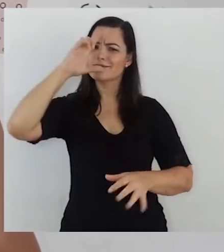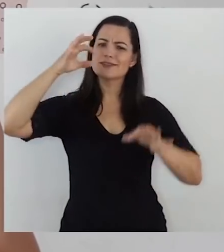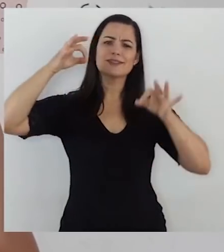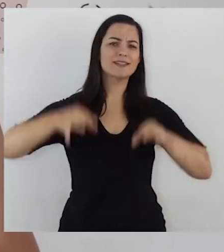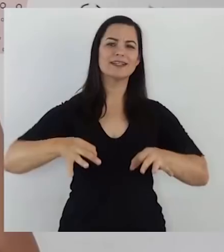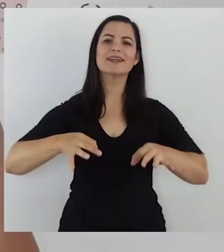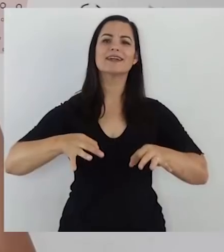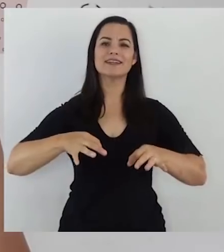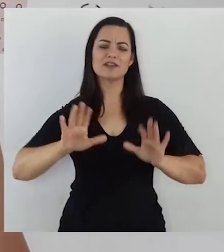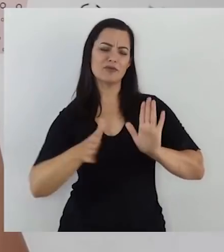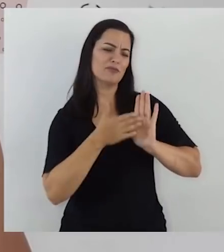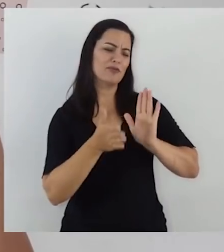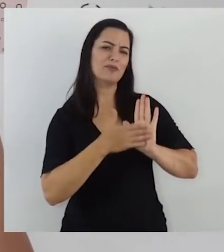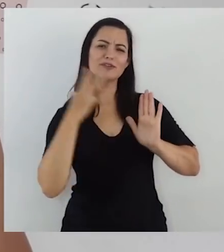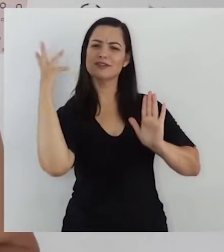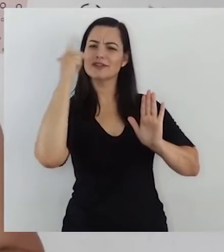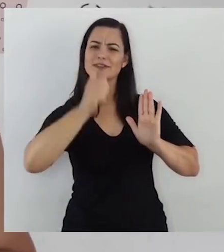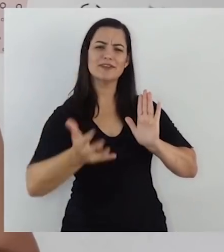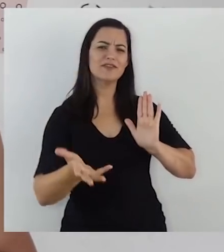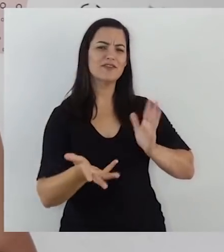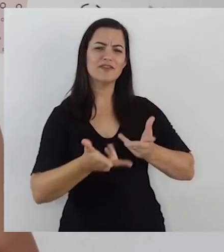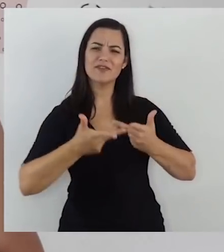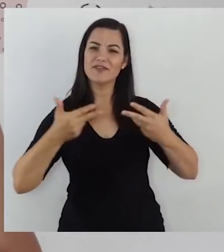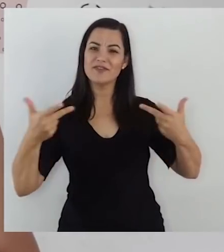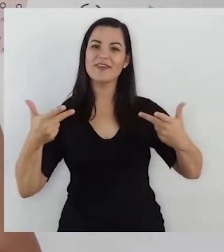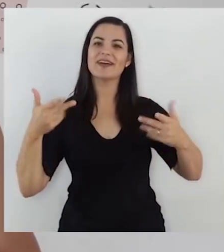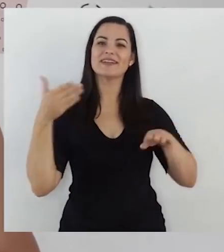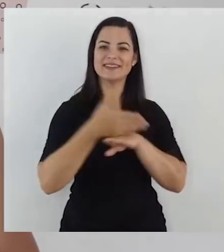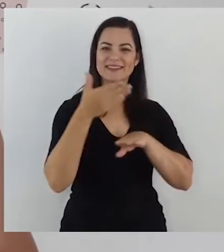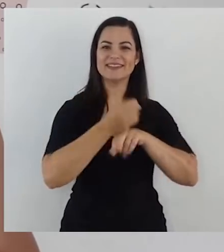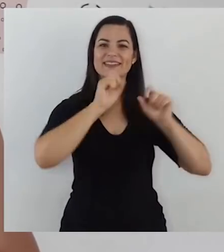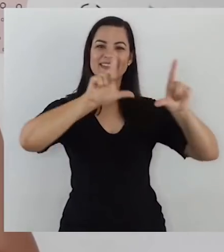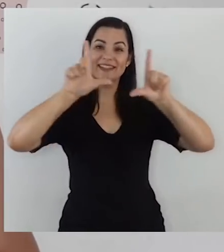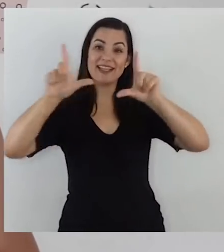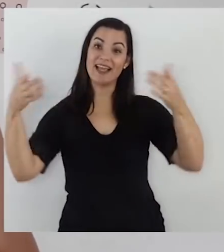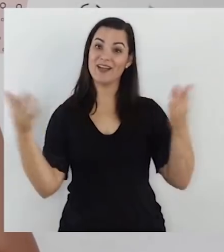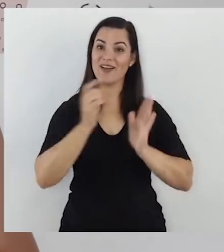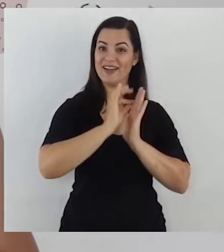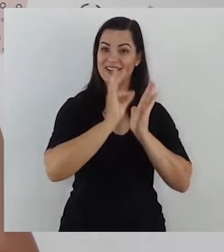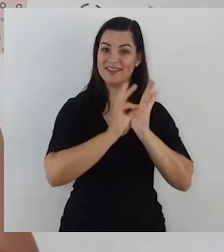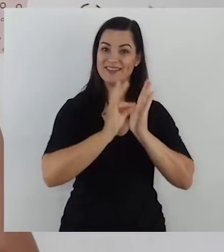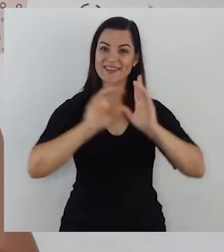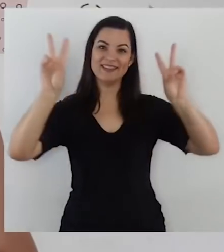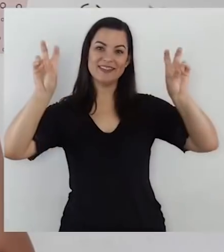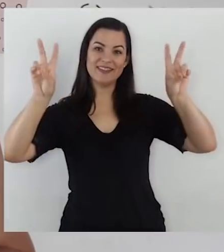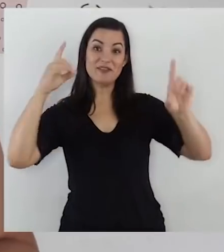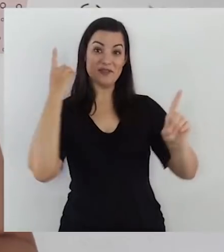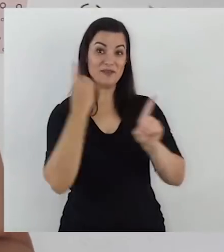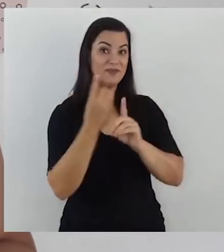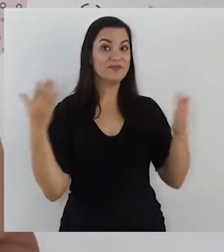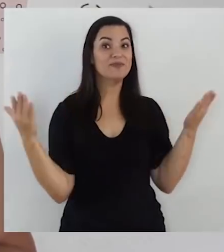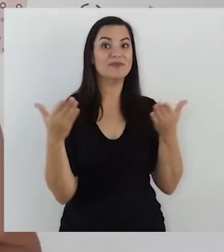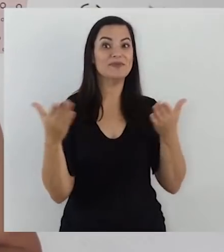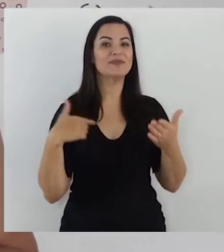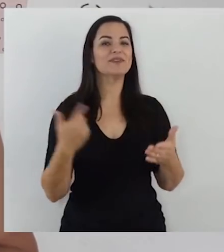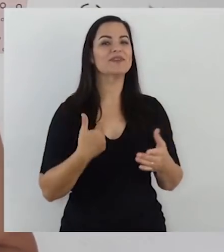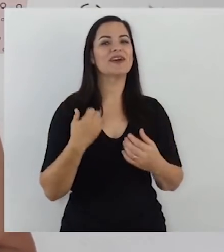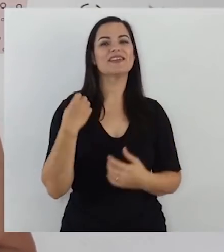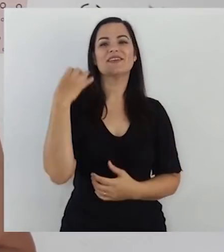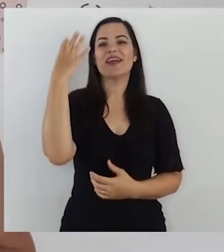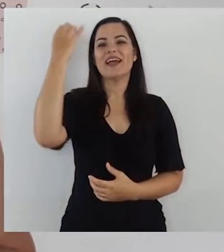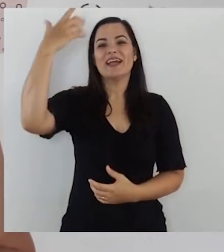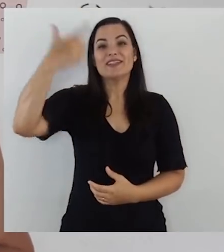farão parte dessa nossa exposição. Então agora vamos anotar o tema do nosso encontro de hoje, que a gente vai